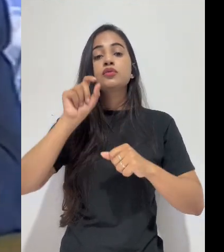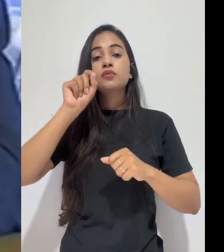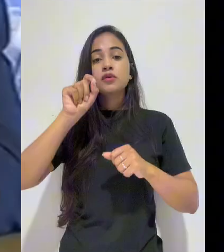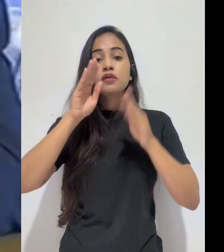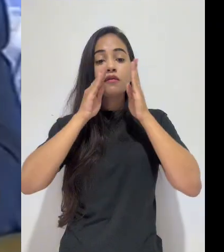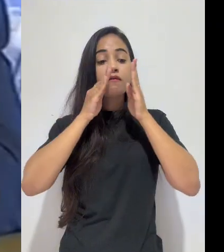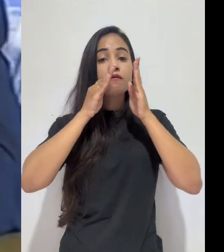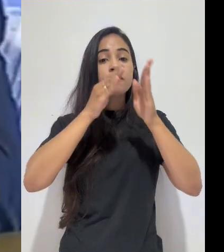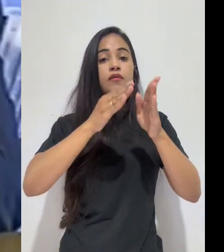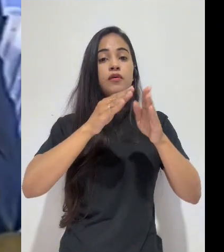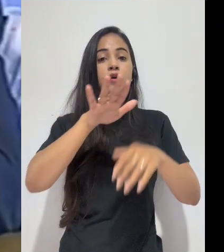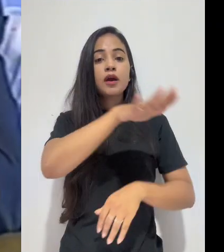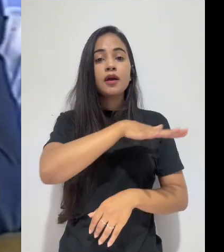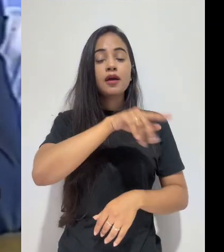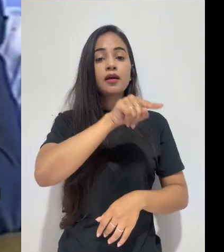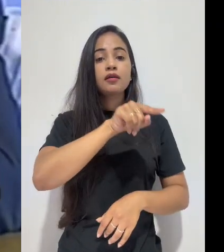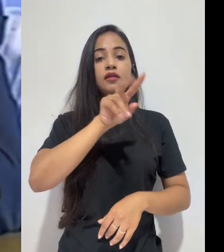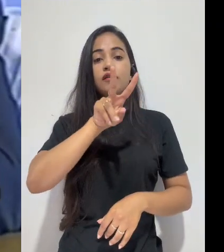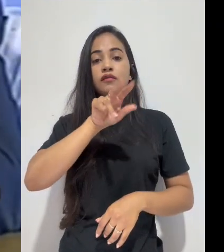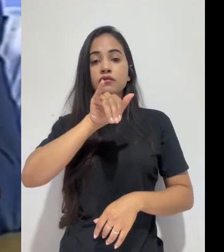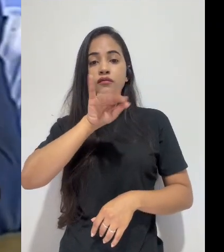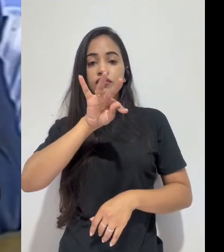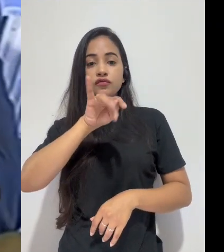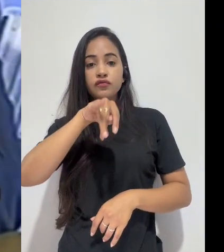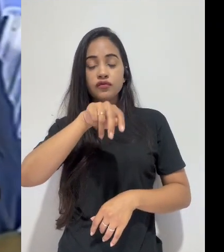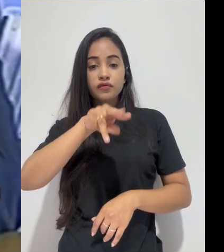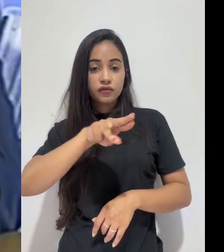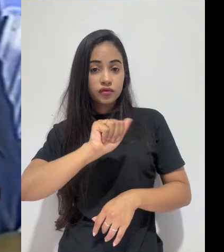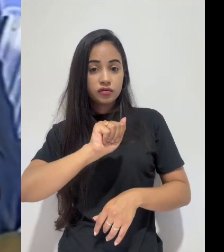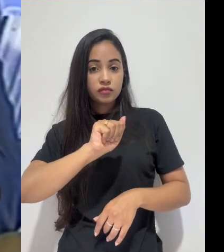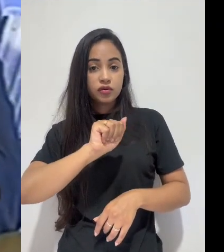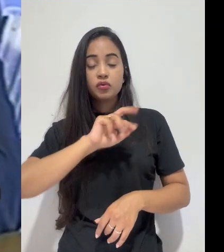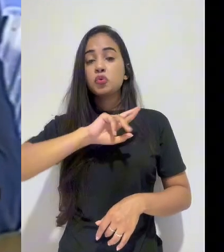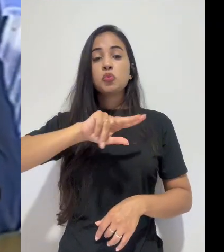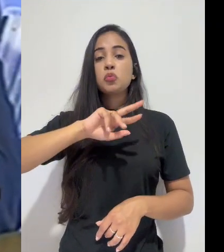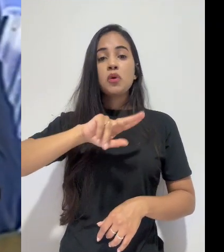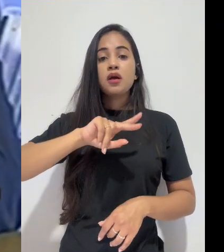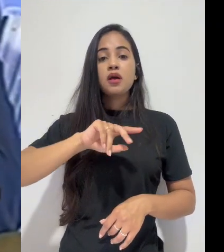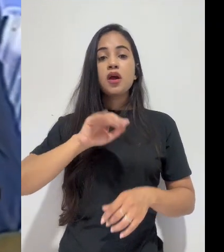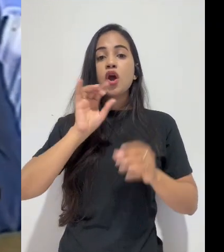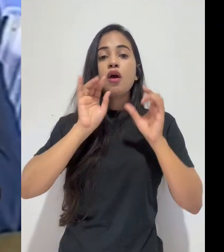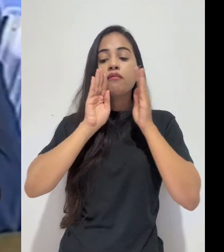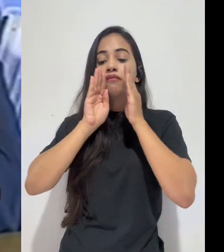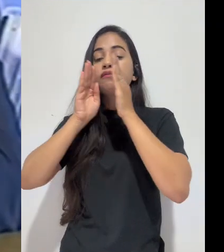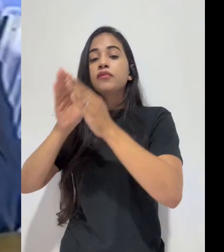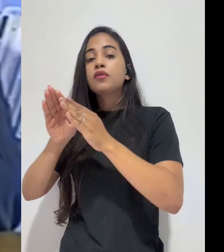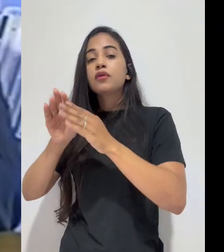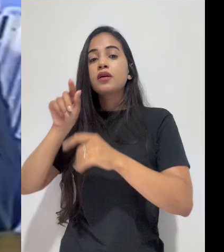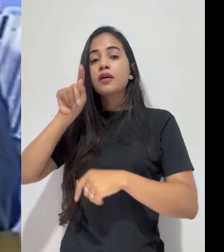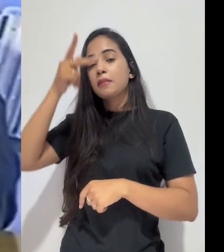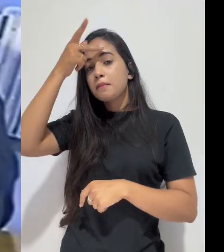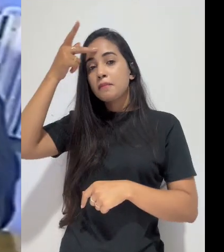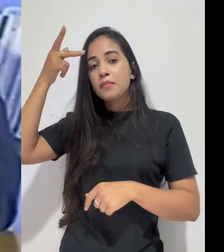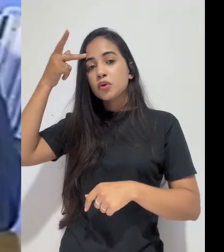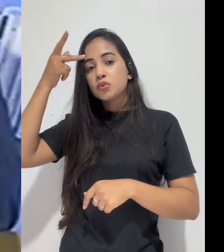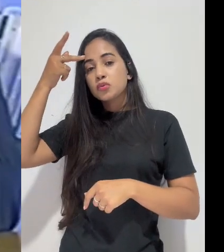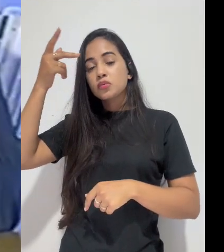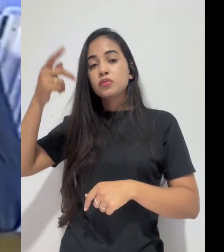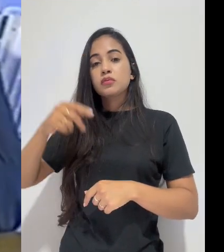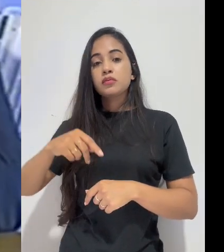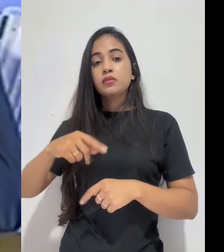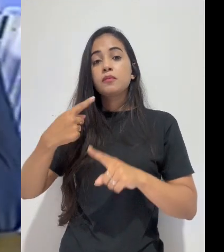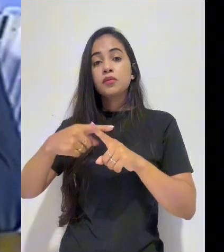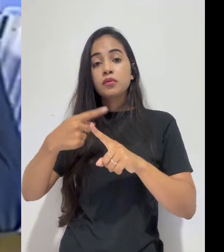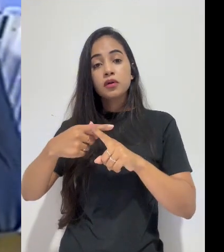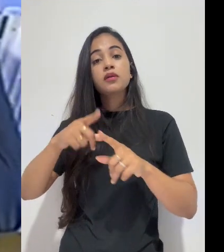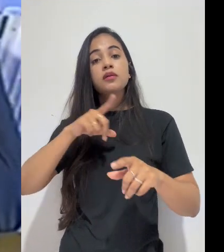a discriminação e, portanto, a vítima. A pergunta não é se o discriminador agiu com dolo ou se agiu com culpa. A pergunta é se a conduta dele